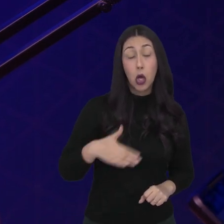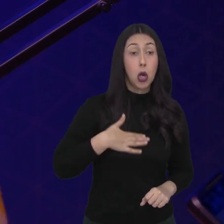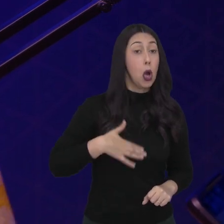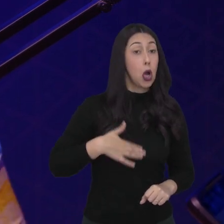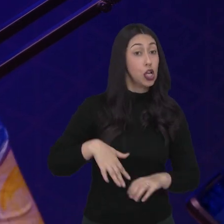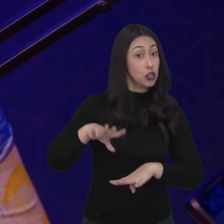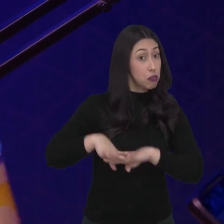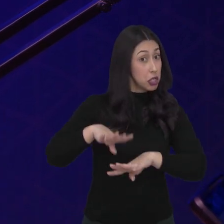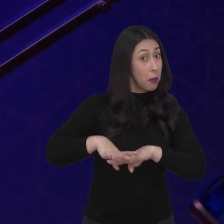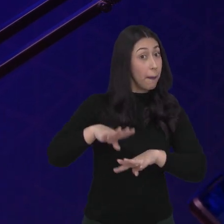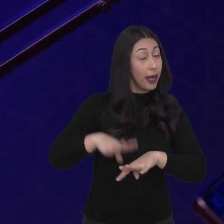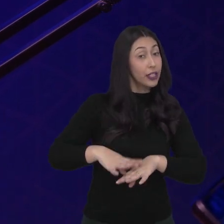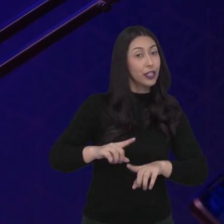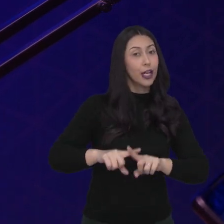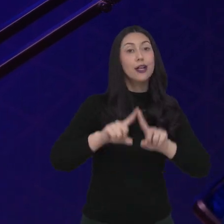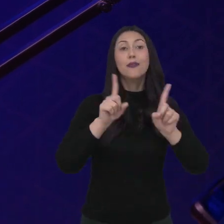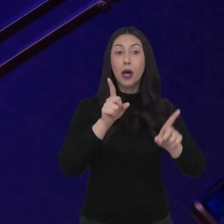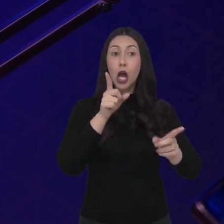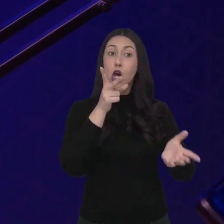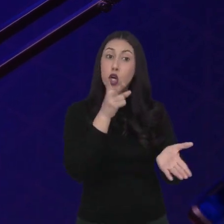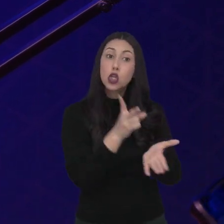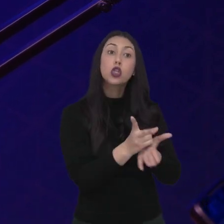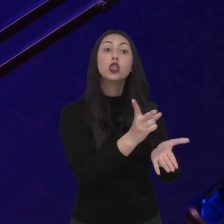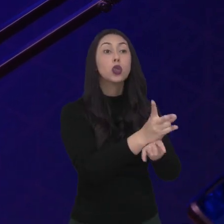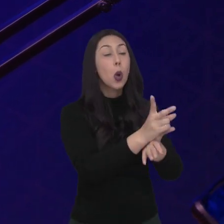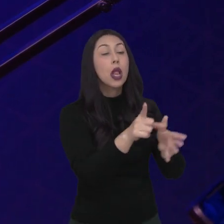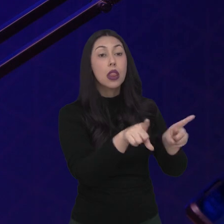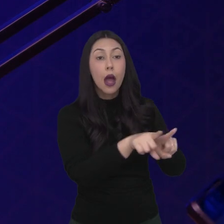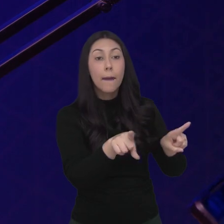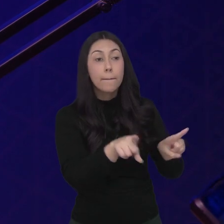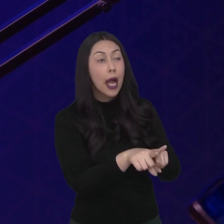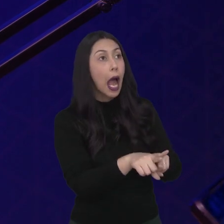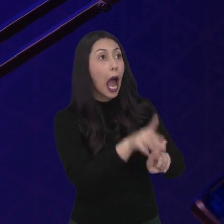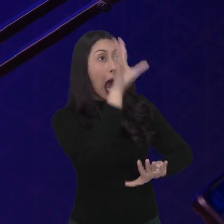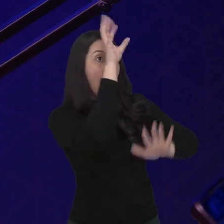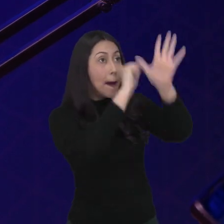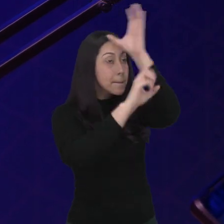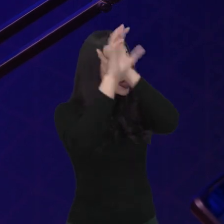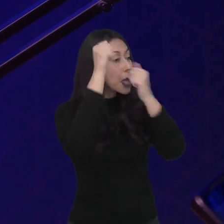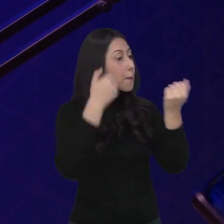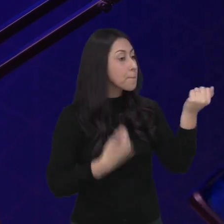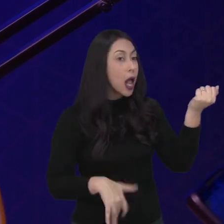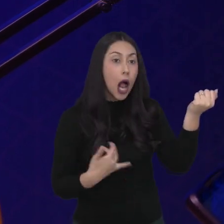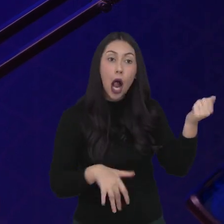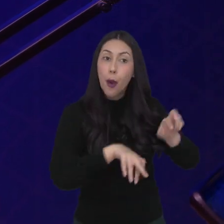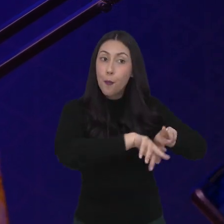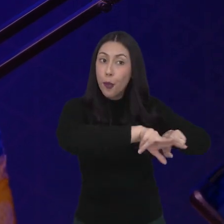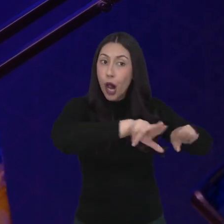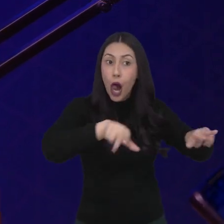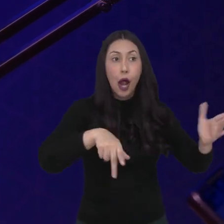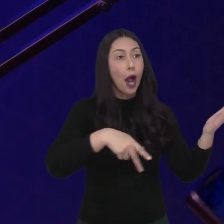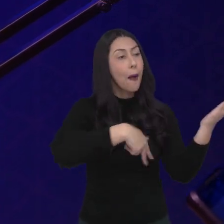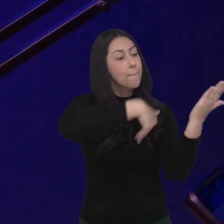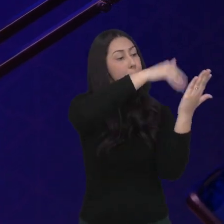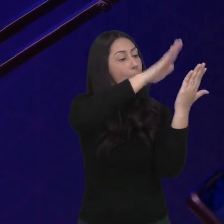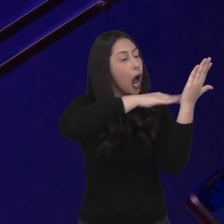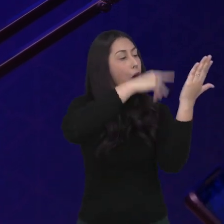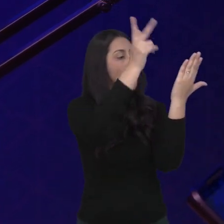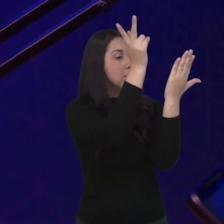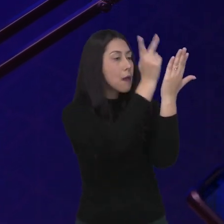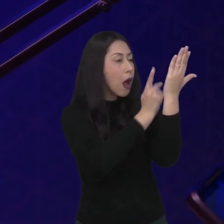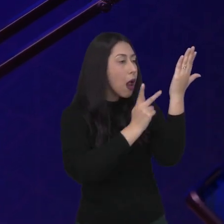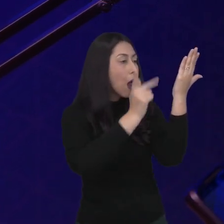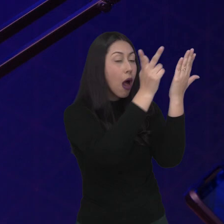exatas, se ela ainda desenvolver, né, aprender a tocar algum instrumento, aprender a pintar, enfim, desenvolver alguma